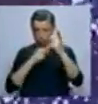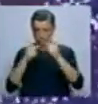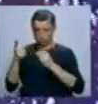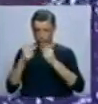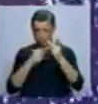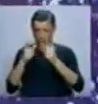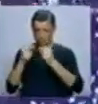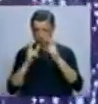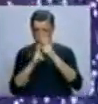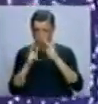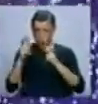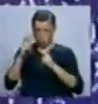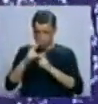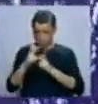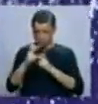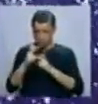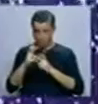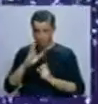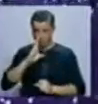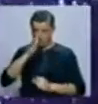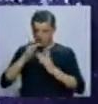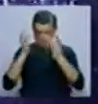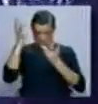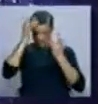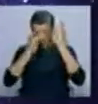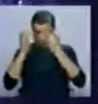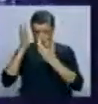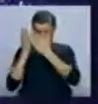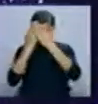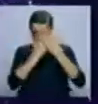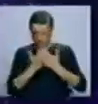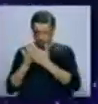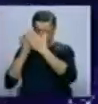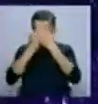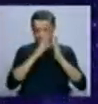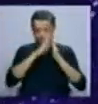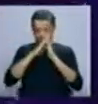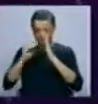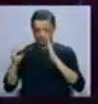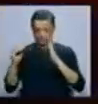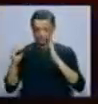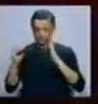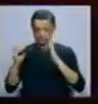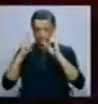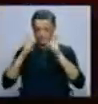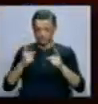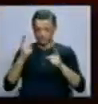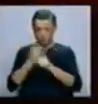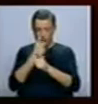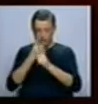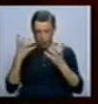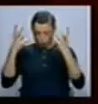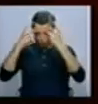mais elevado do que aquilo que pensávamos. E o que diz a teoria, ou o que dizem os estudos, os modelos, é que provavelmente a matéria escura tem